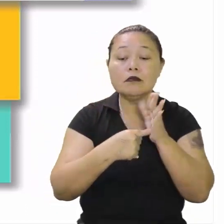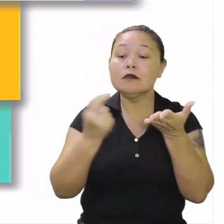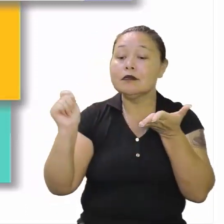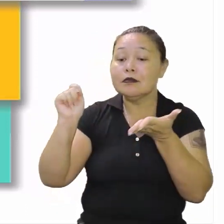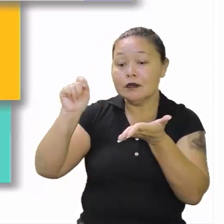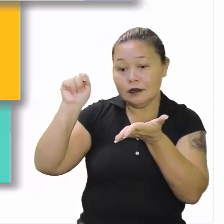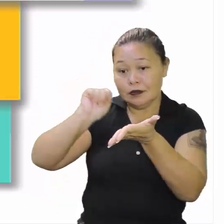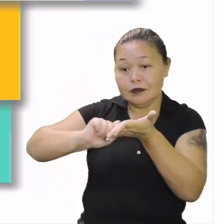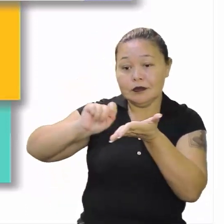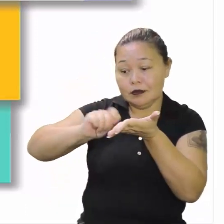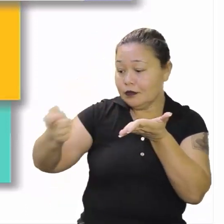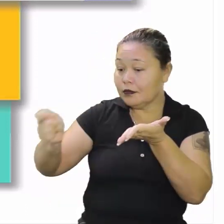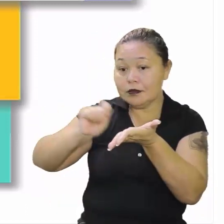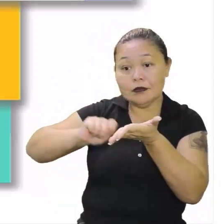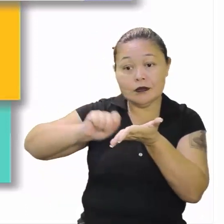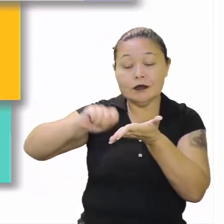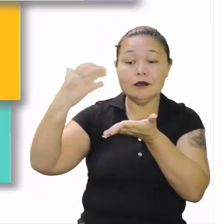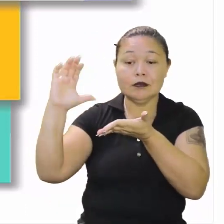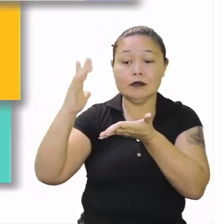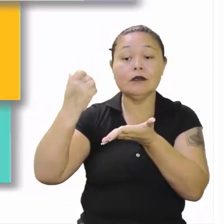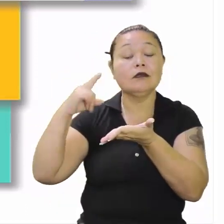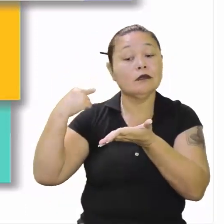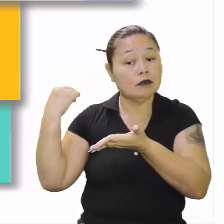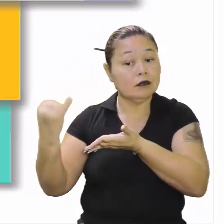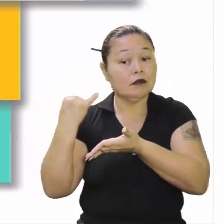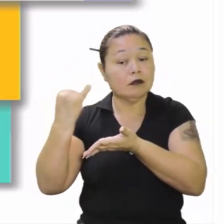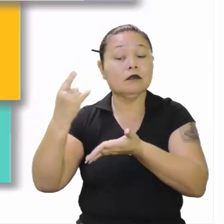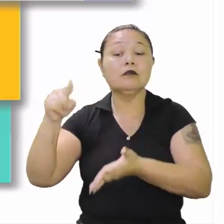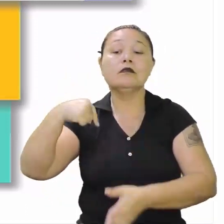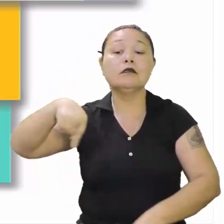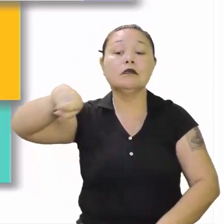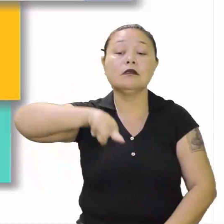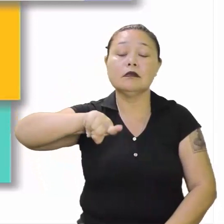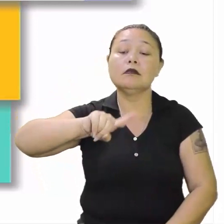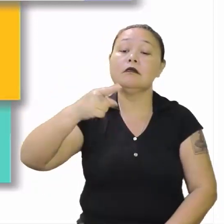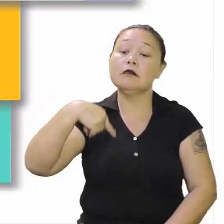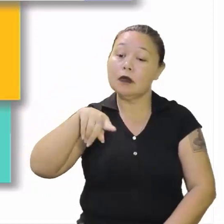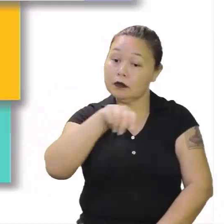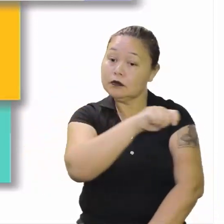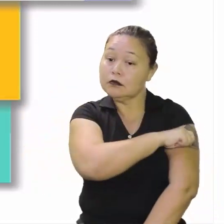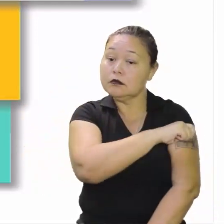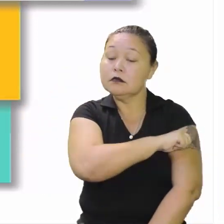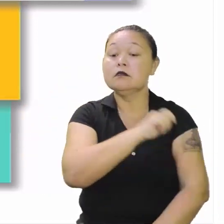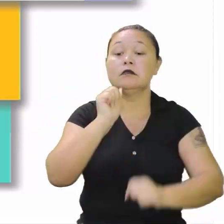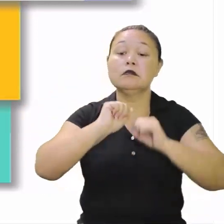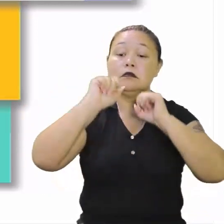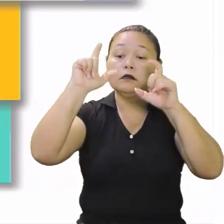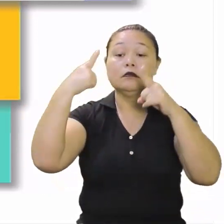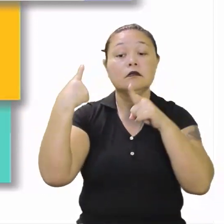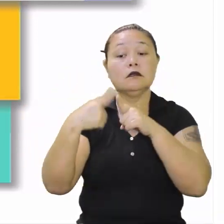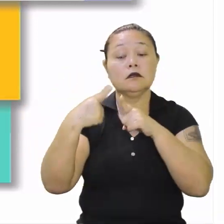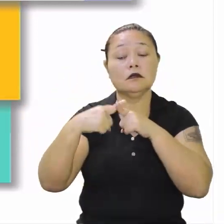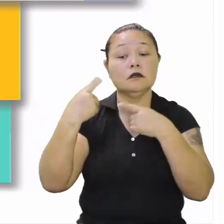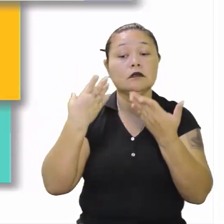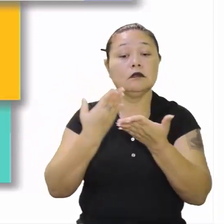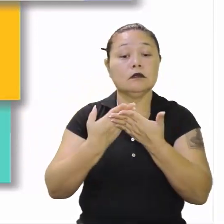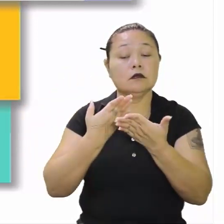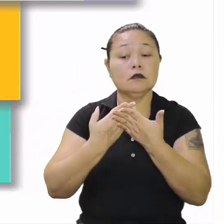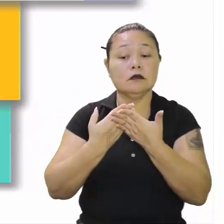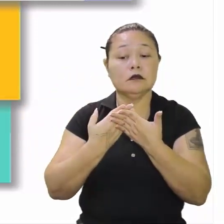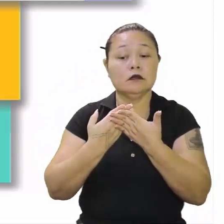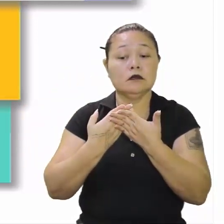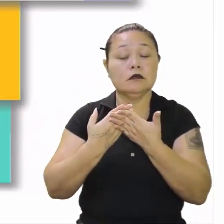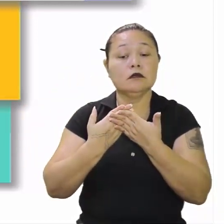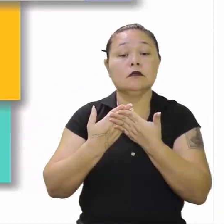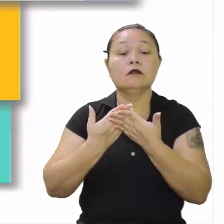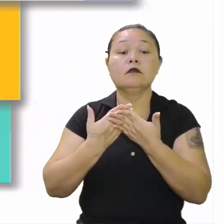também notação científica. Muito importante para você, meu caro aluno, fique ligado, porque nós vamos estudar ações